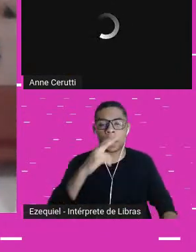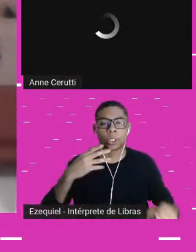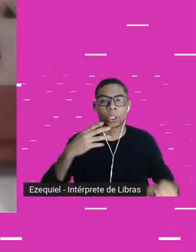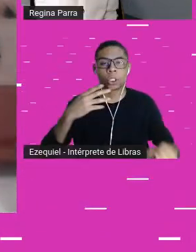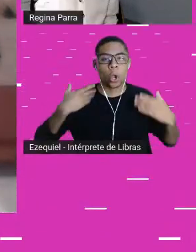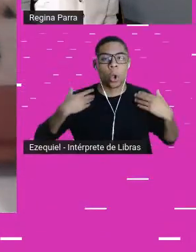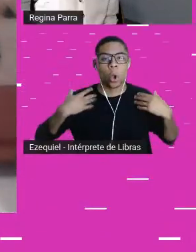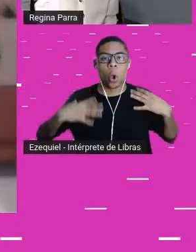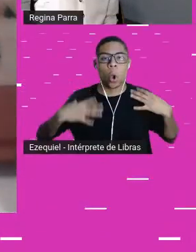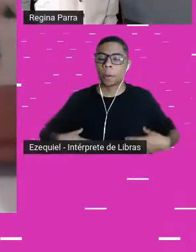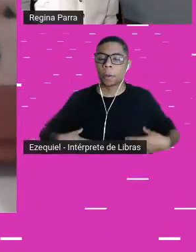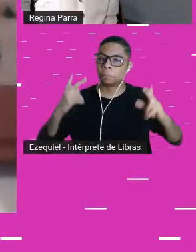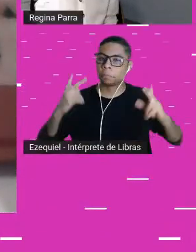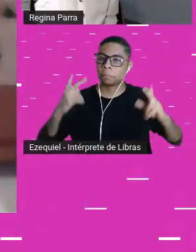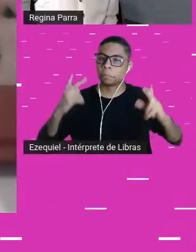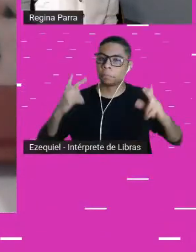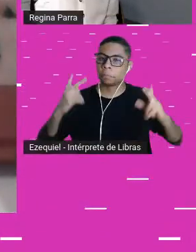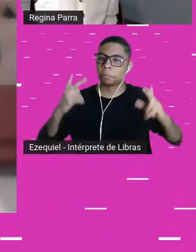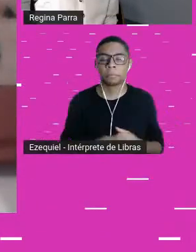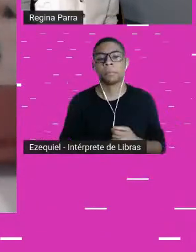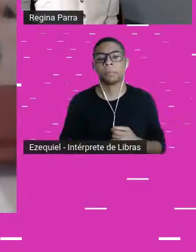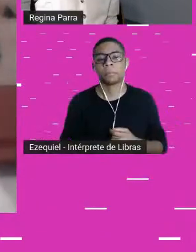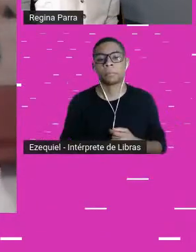Perdemos Anne.